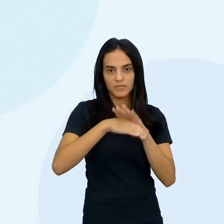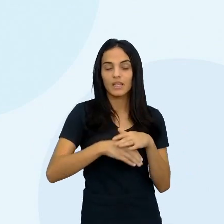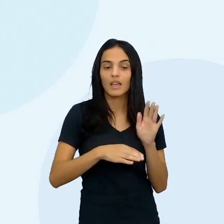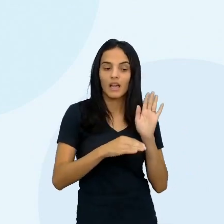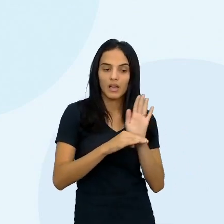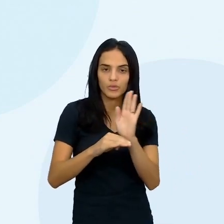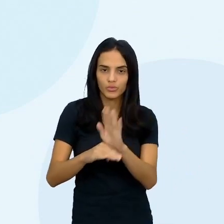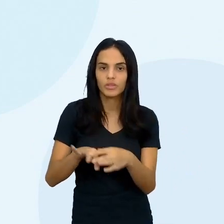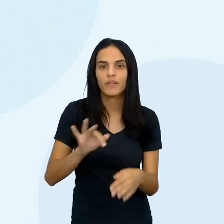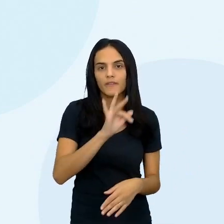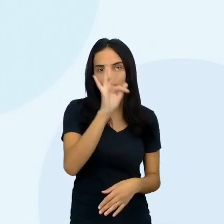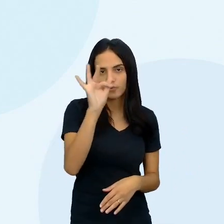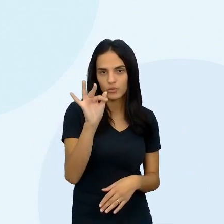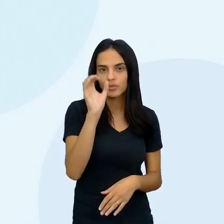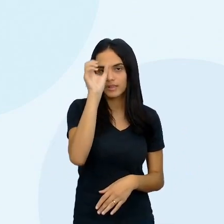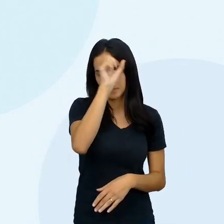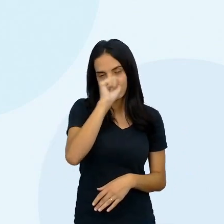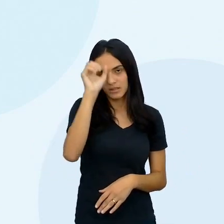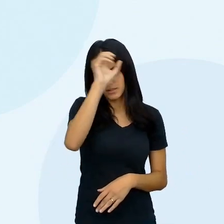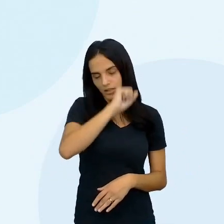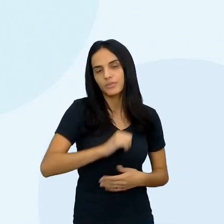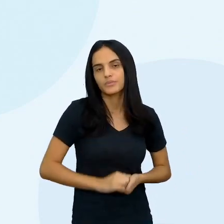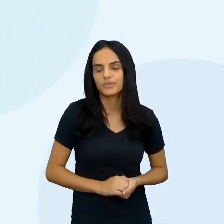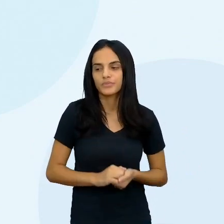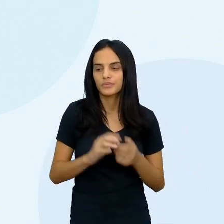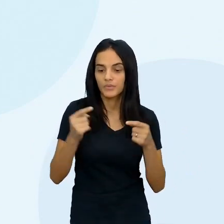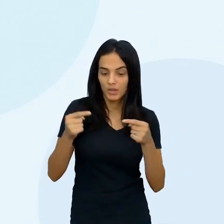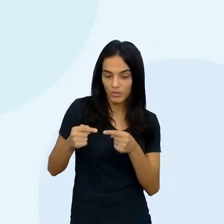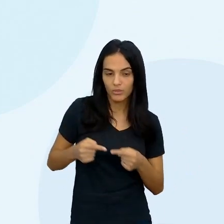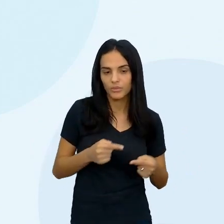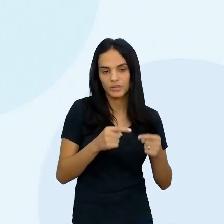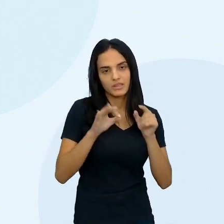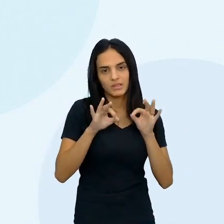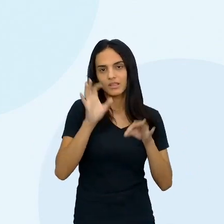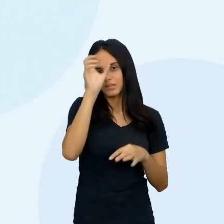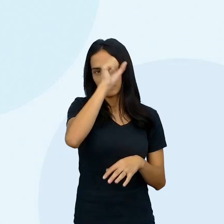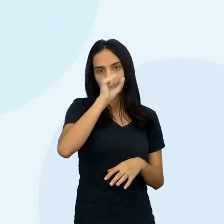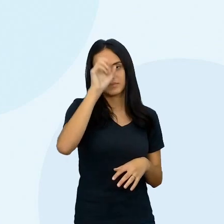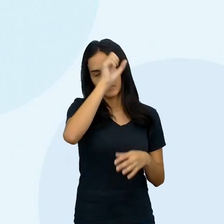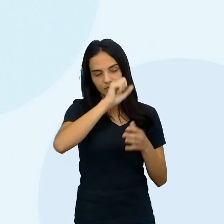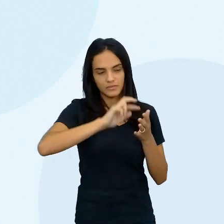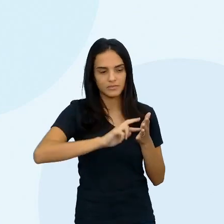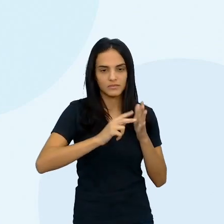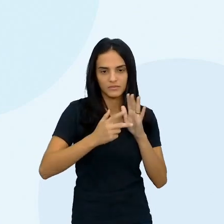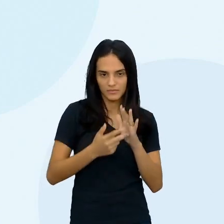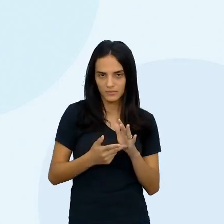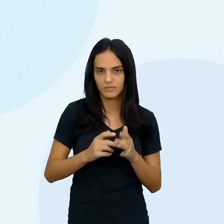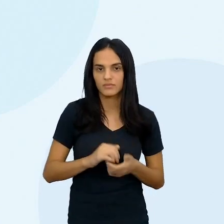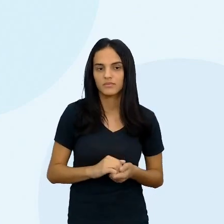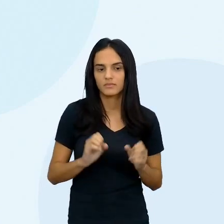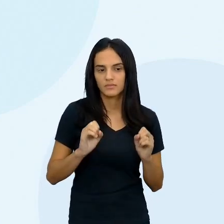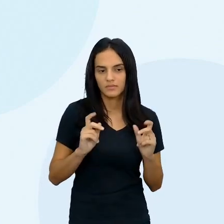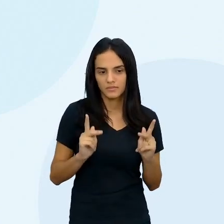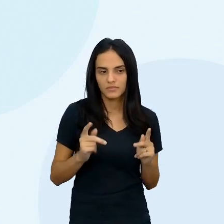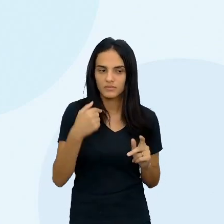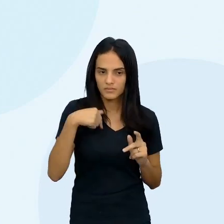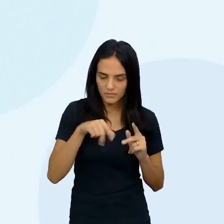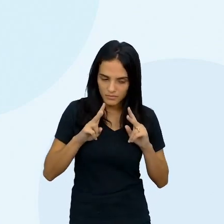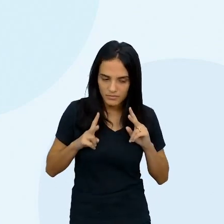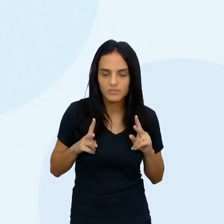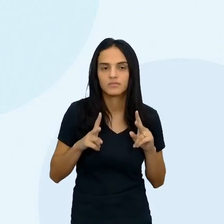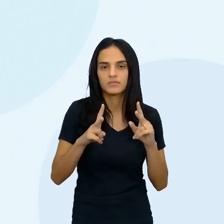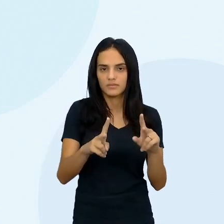contribuem para a futura aprendizagem. Assim, está intimamente ligado com a aprendizagem significativa de David Ausubel. Nós sempre